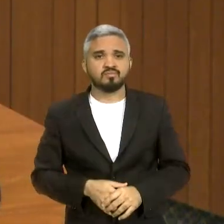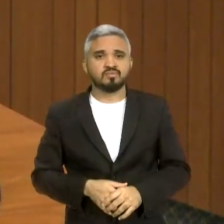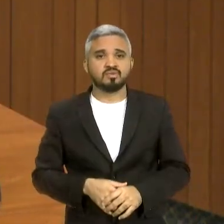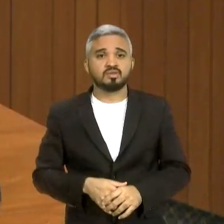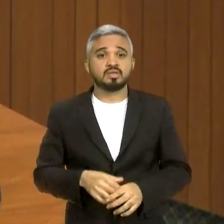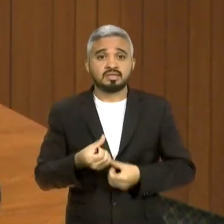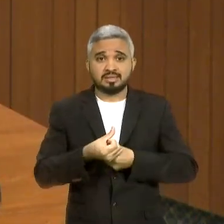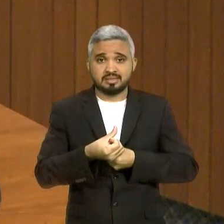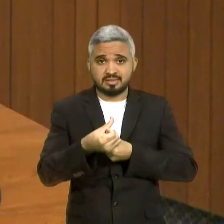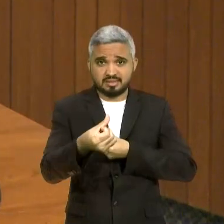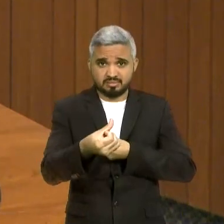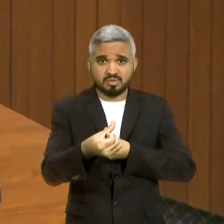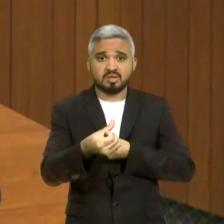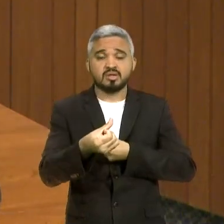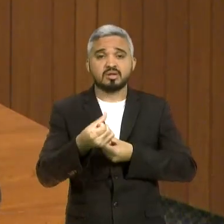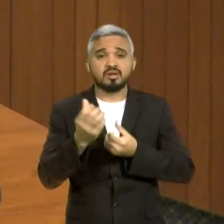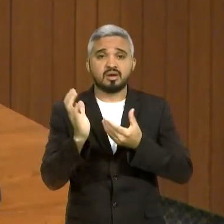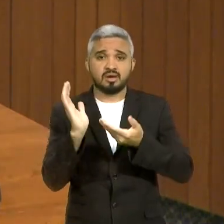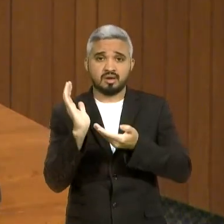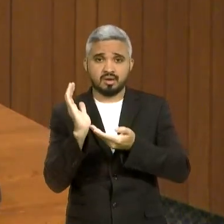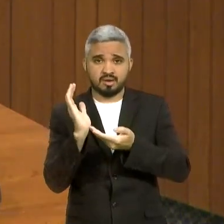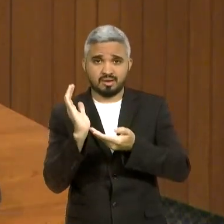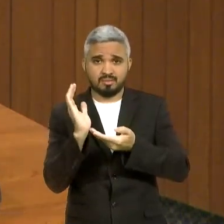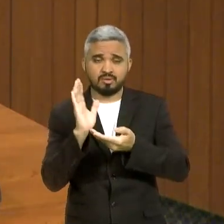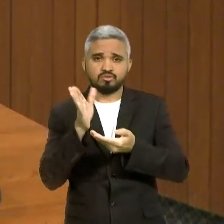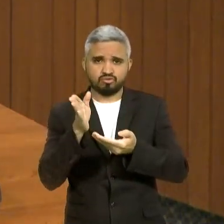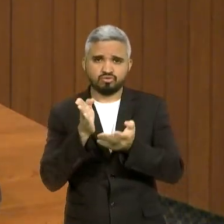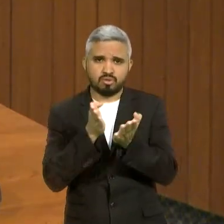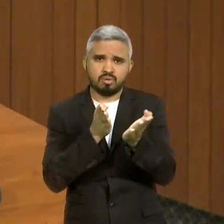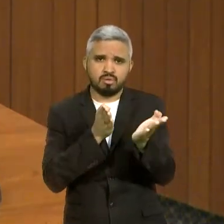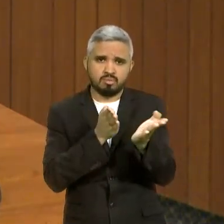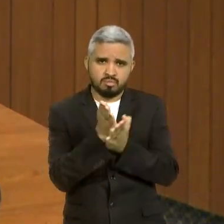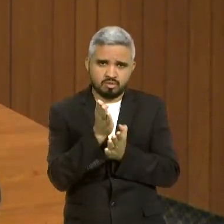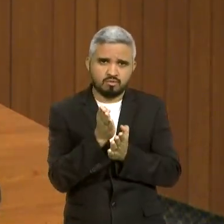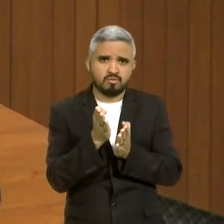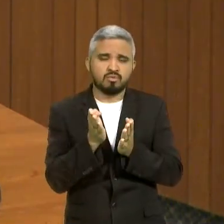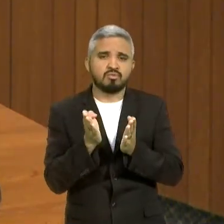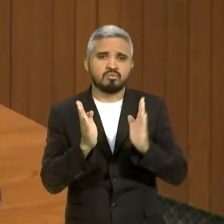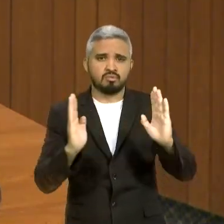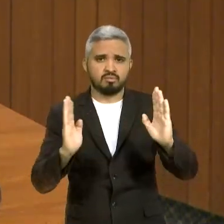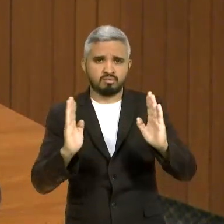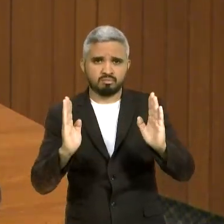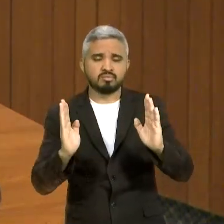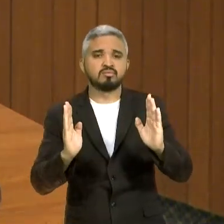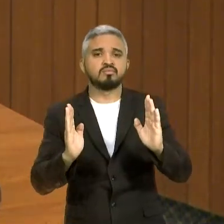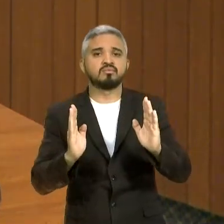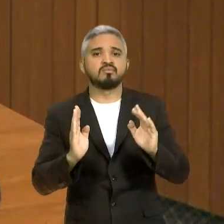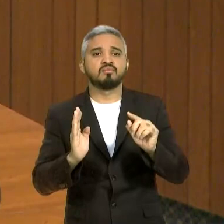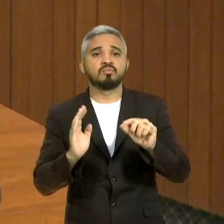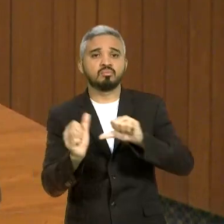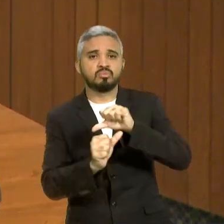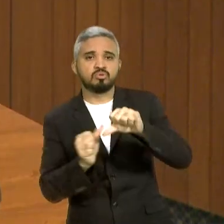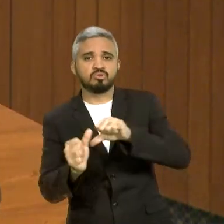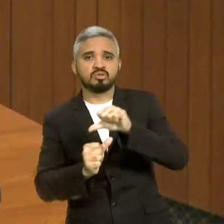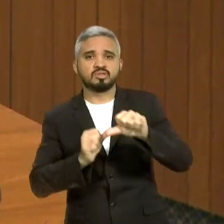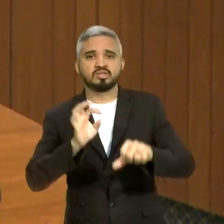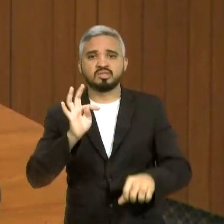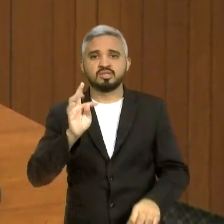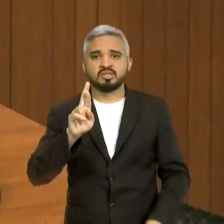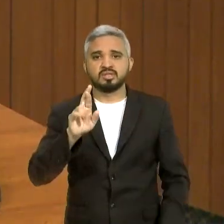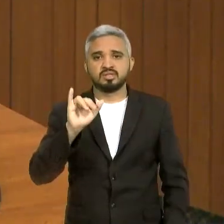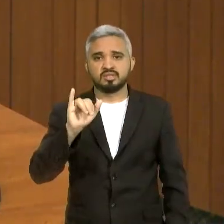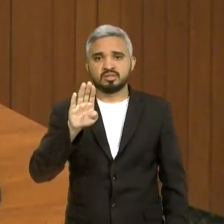do semestre legislativo anterior, a Câmara dos Deputados aprovou aquilo que vem ser uma das etapas, deputado Júlio Mendonça, da reforma tributária, a mudança